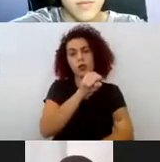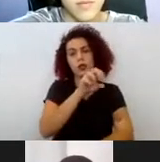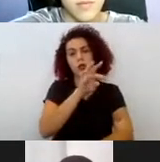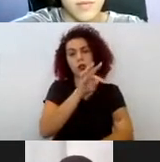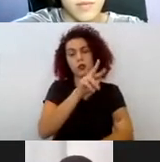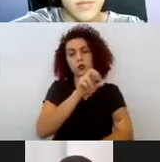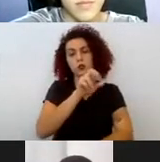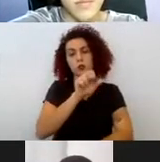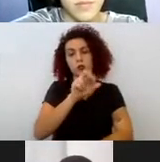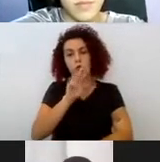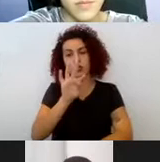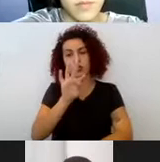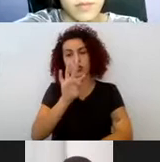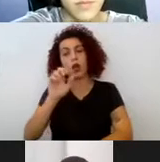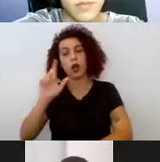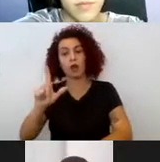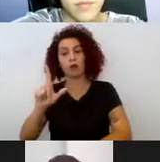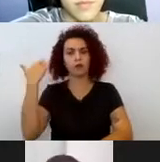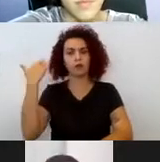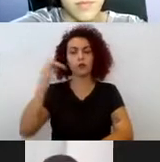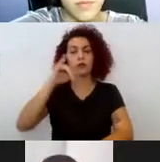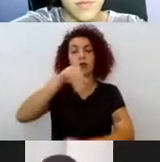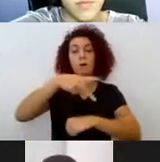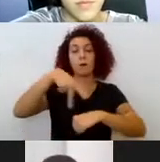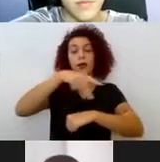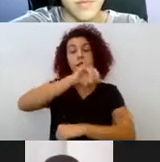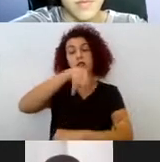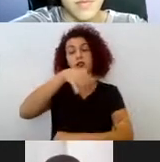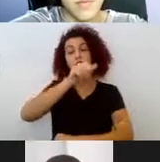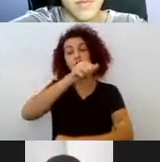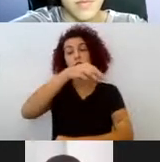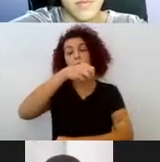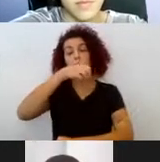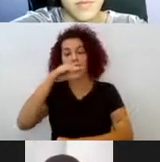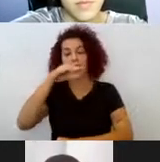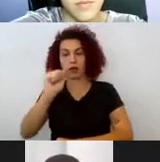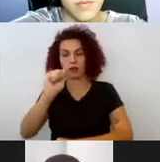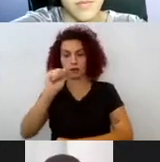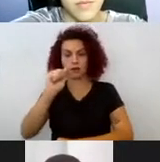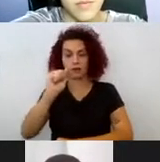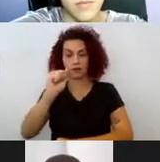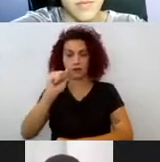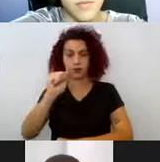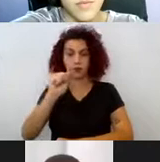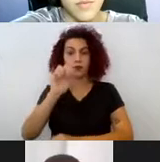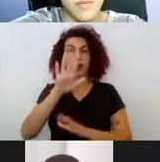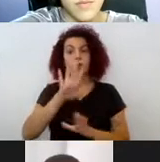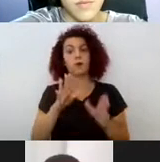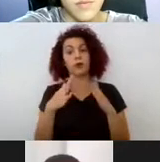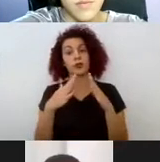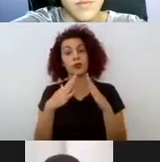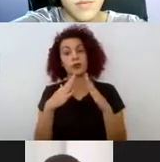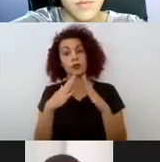é um jamaicano que vai viver na diáspora vivem diáspora em na Inglaterra